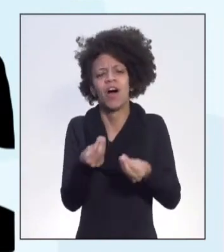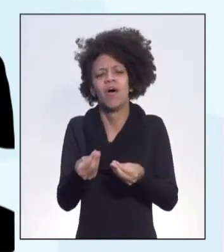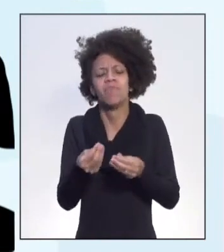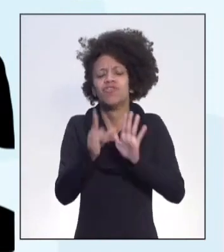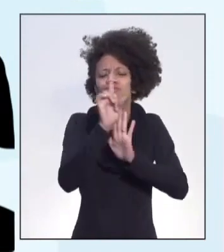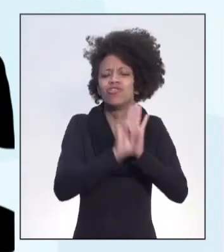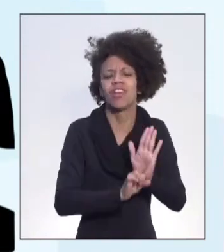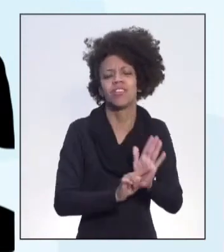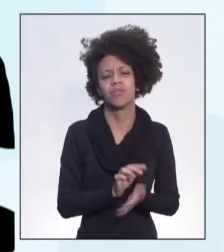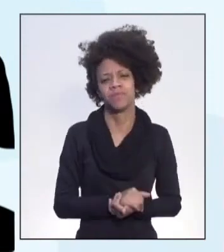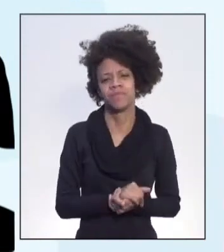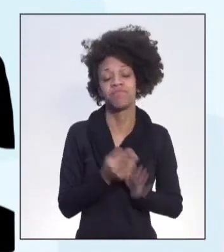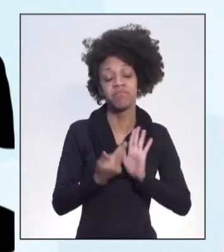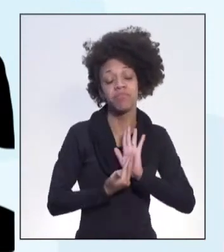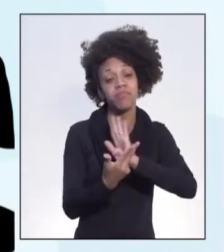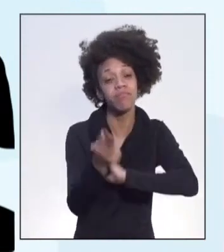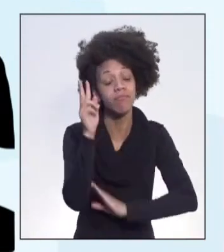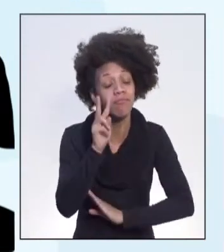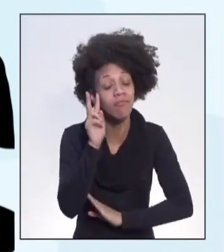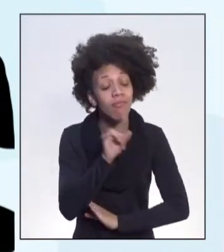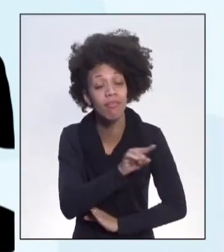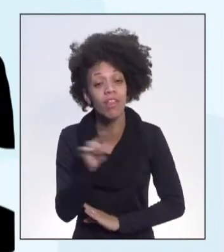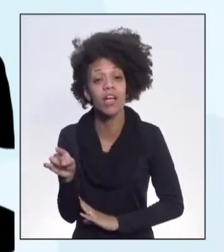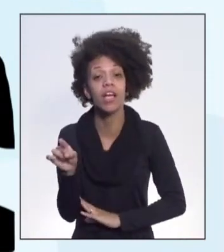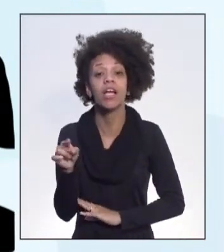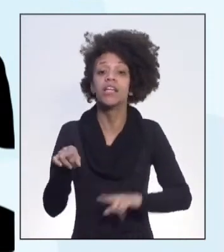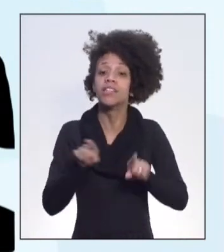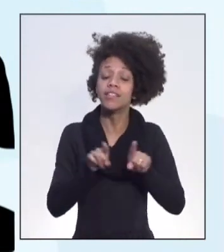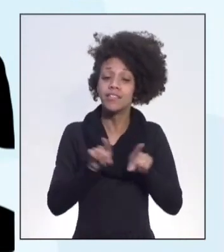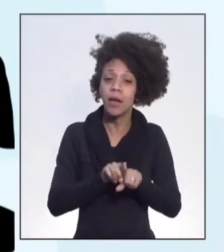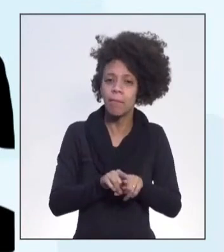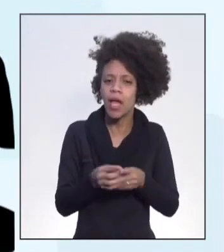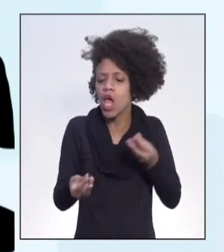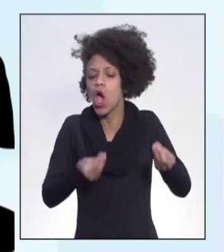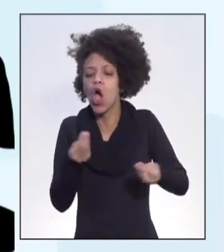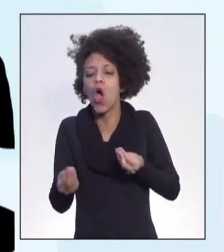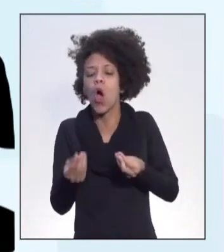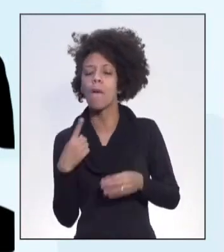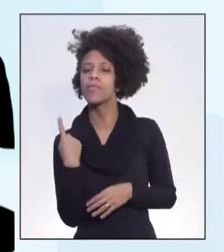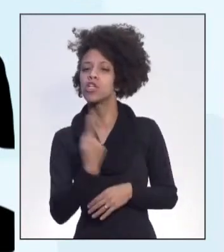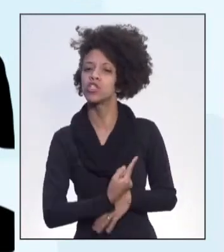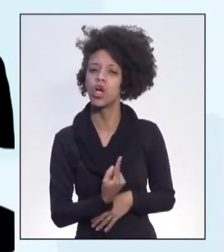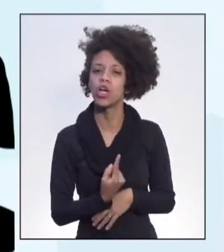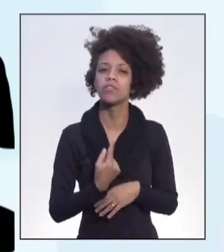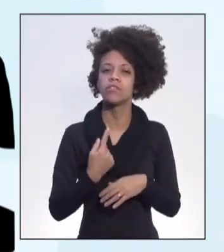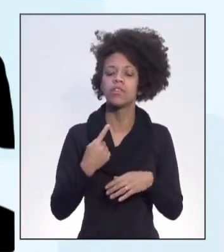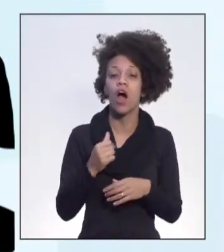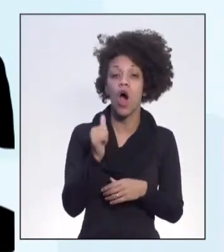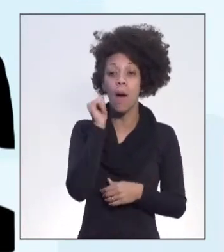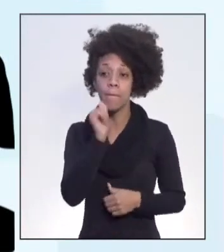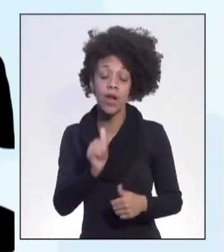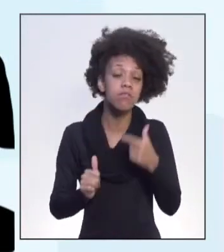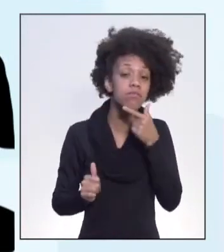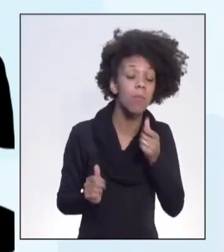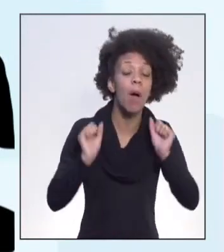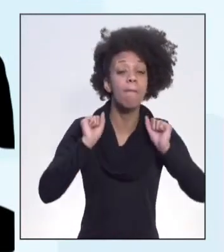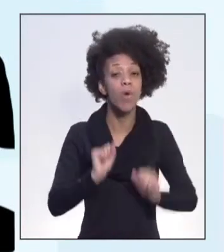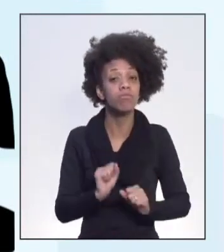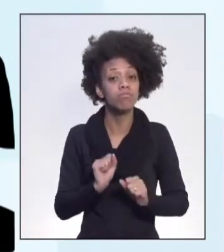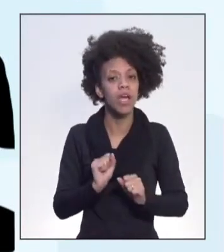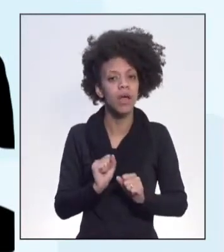né? Apresentando essa história para vocês, e de que maneira todos nós, homens e mulheres,